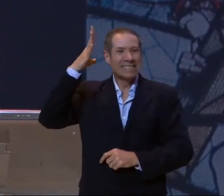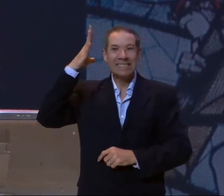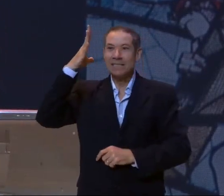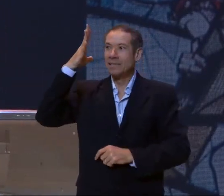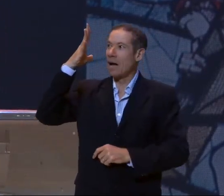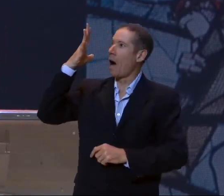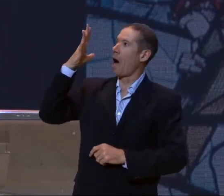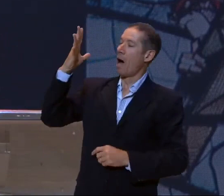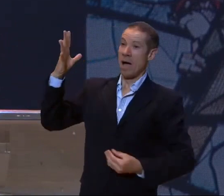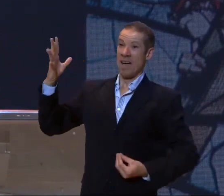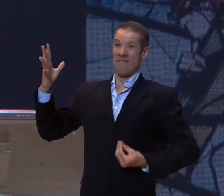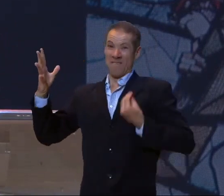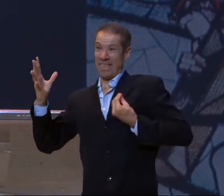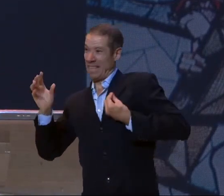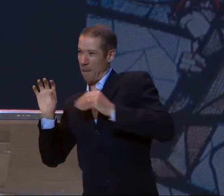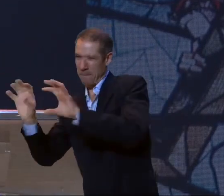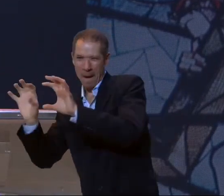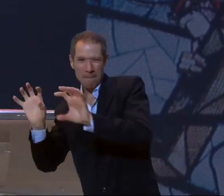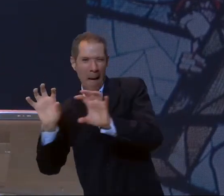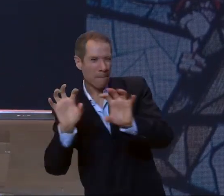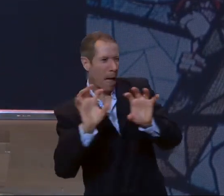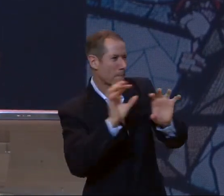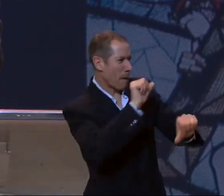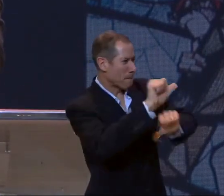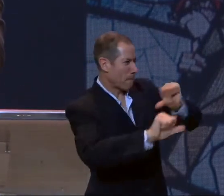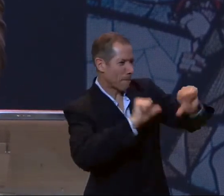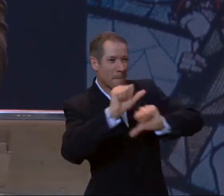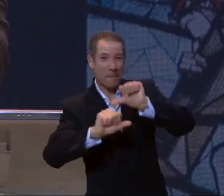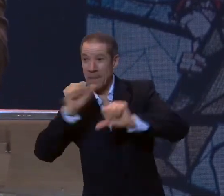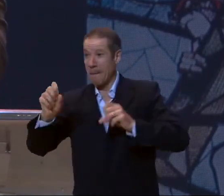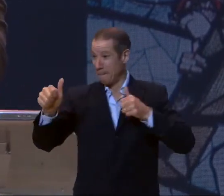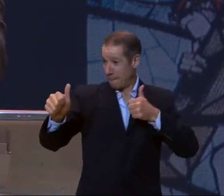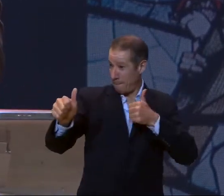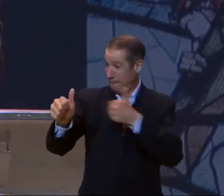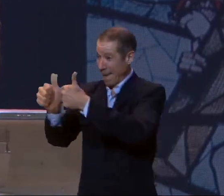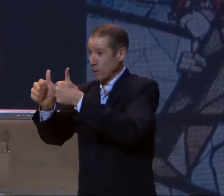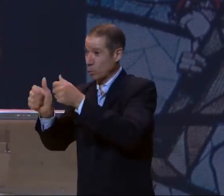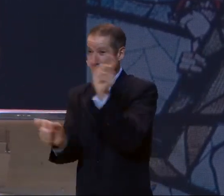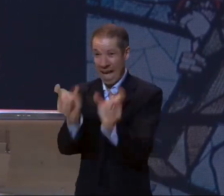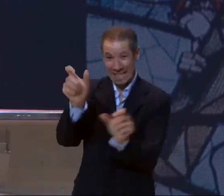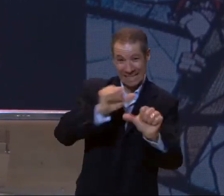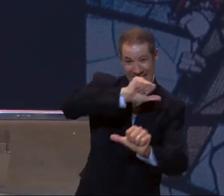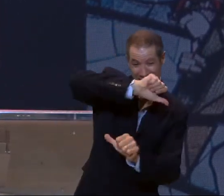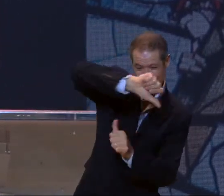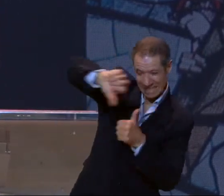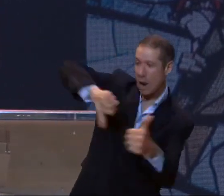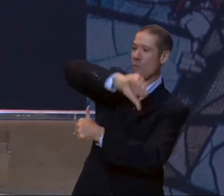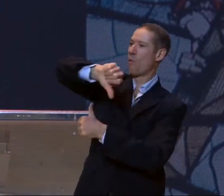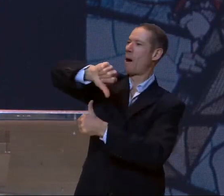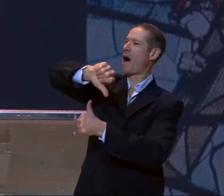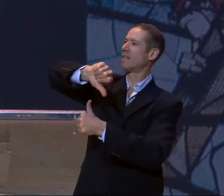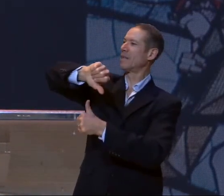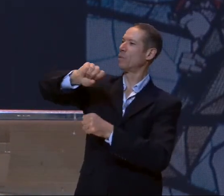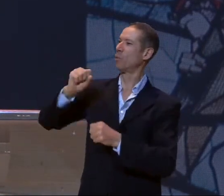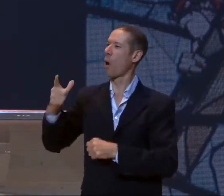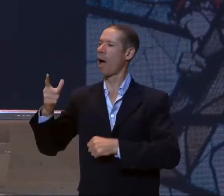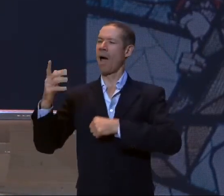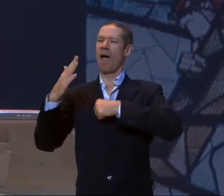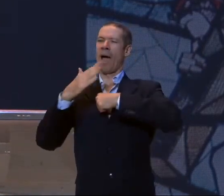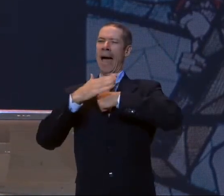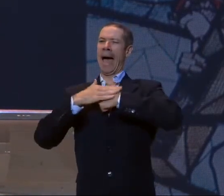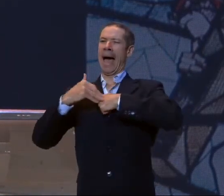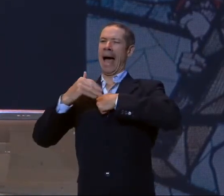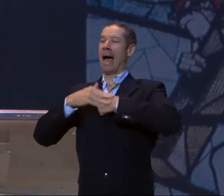caindo sobre a vida de pessoas que estão perto. Elas serão transformadas, porque o carisma,